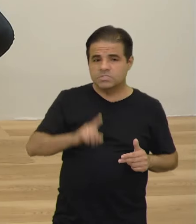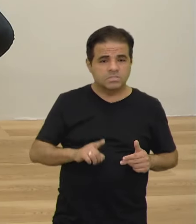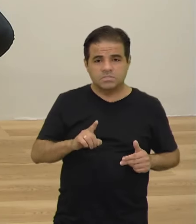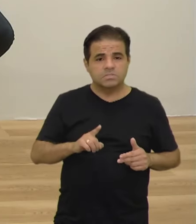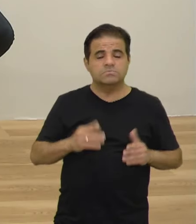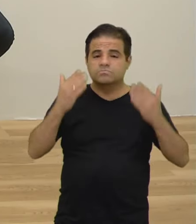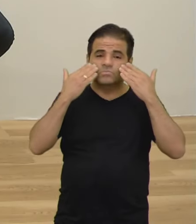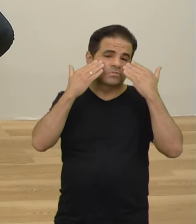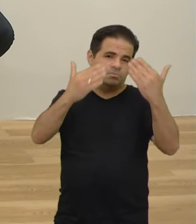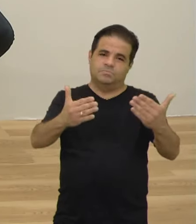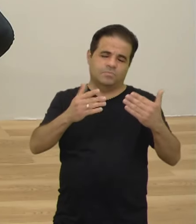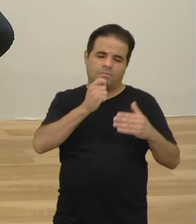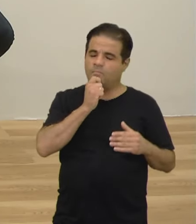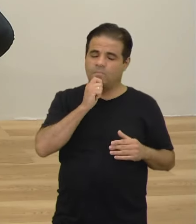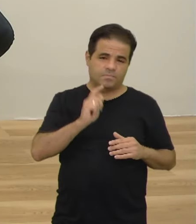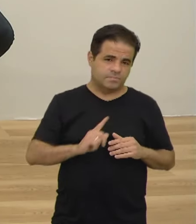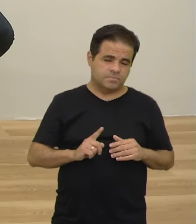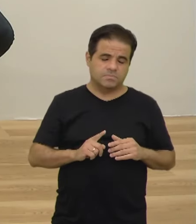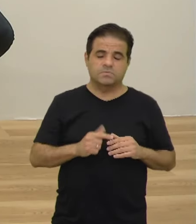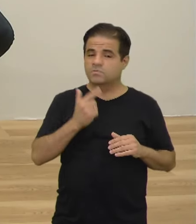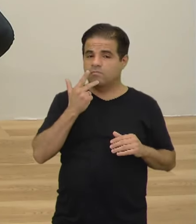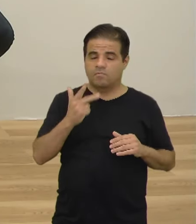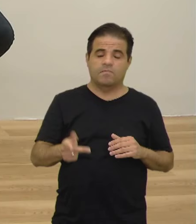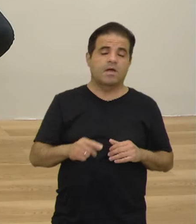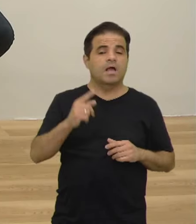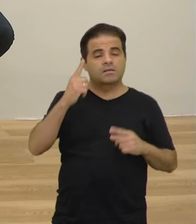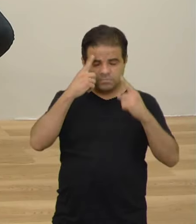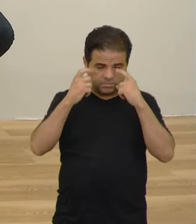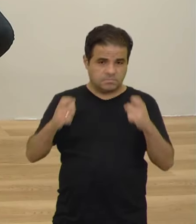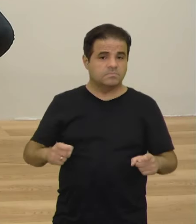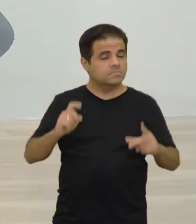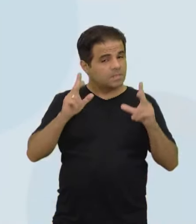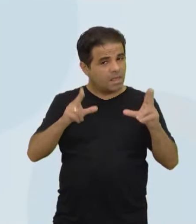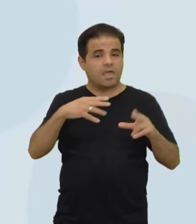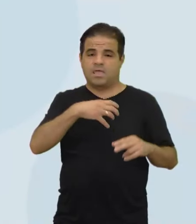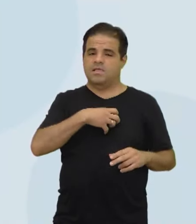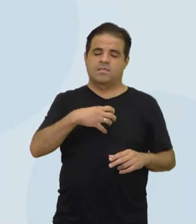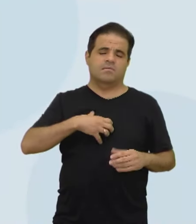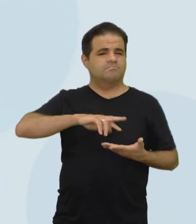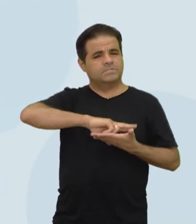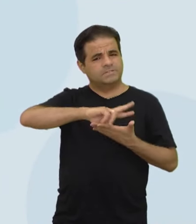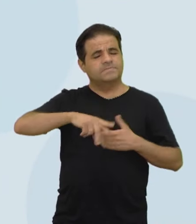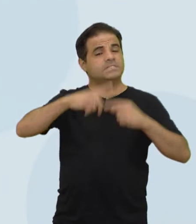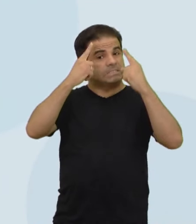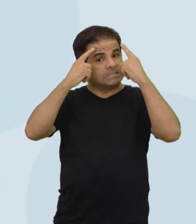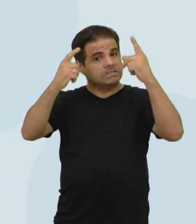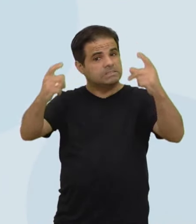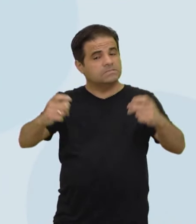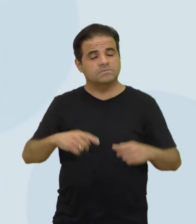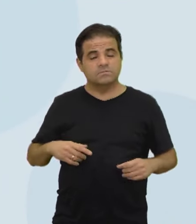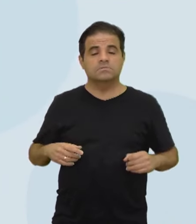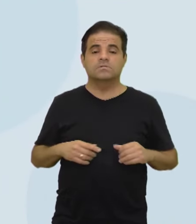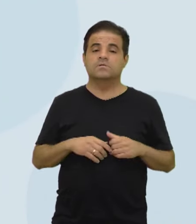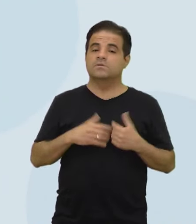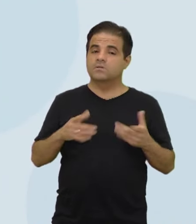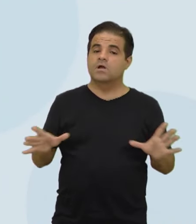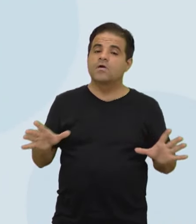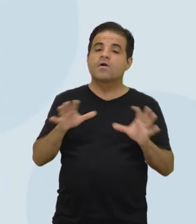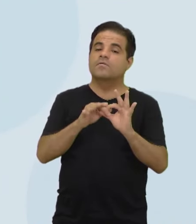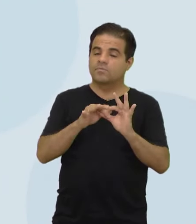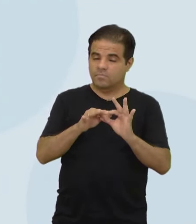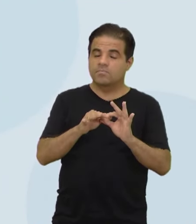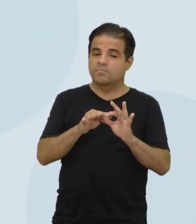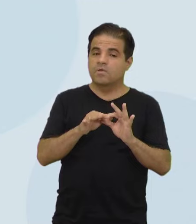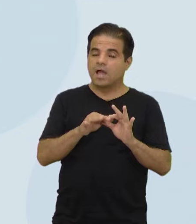de expor isso, né? Então, quando a gente fala da violência sexual, é esses tipos de violência, né? Obviamente, vinculados